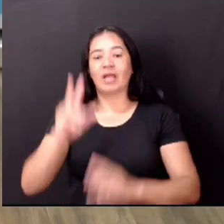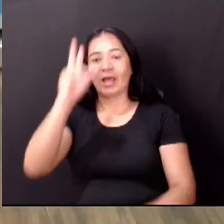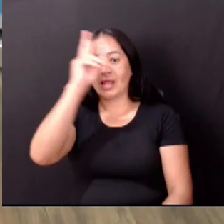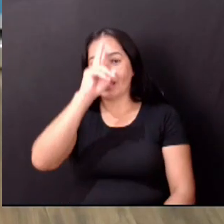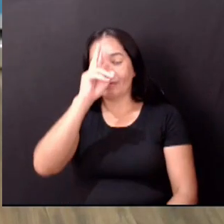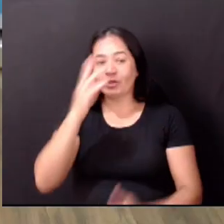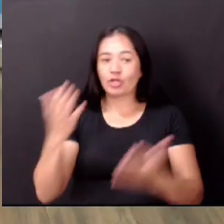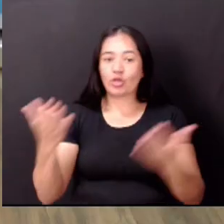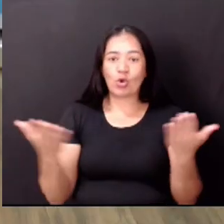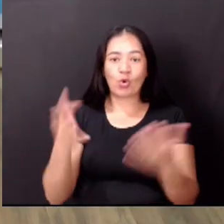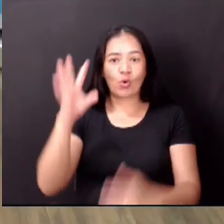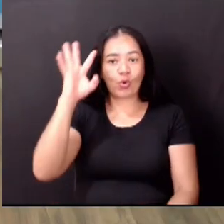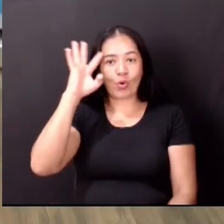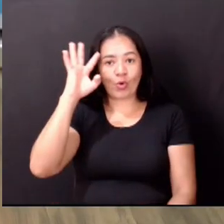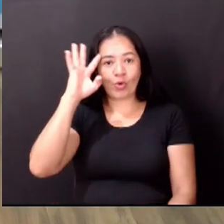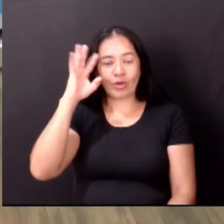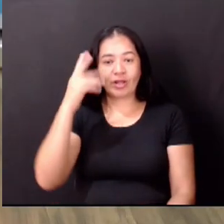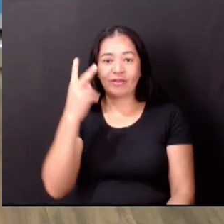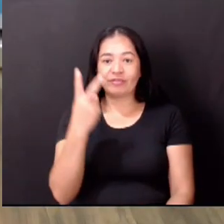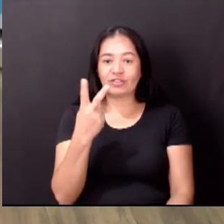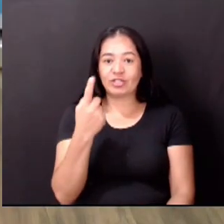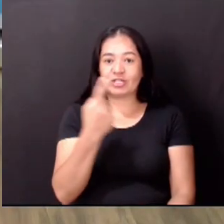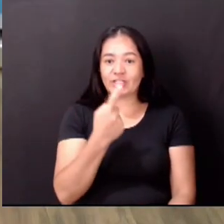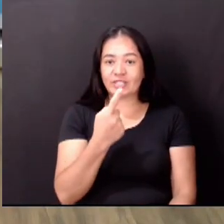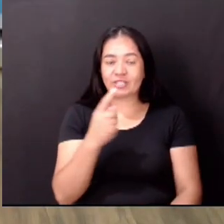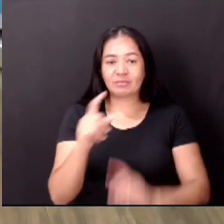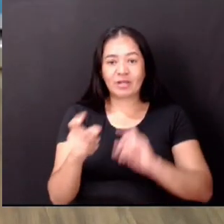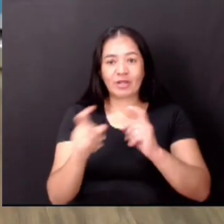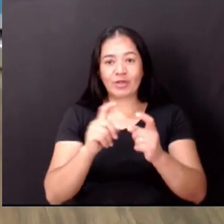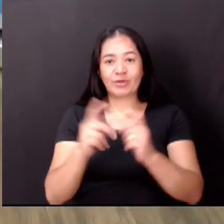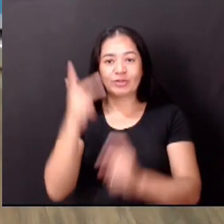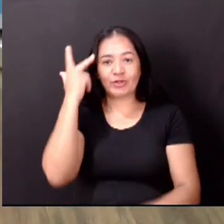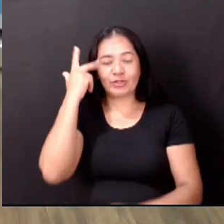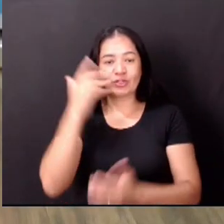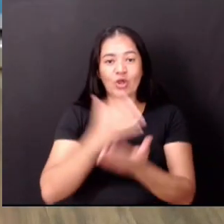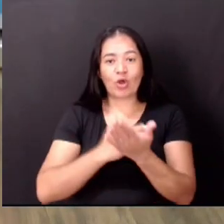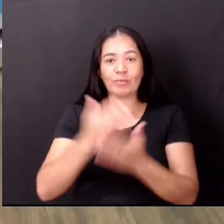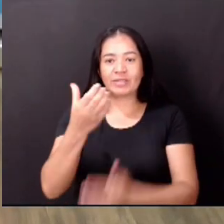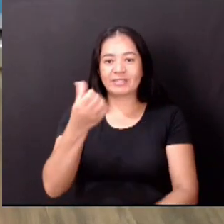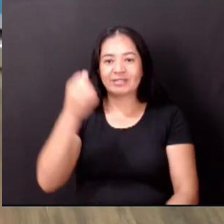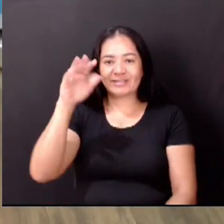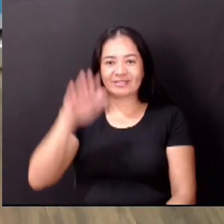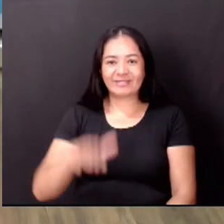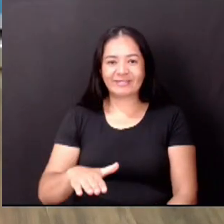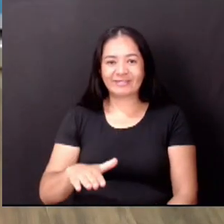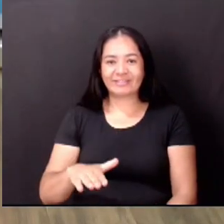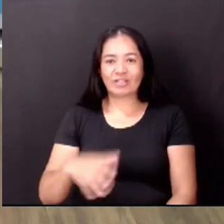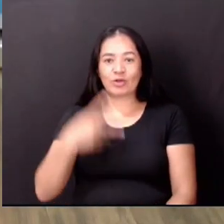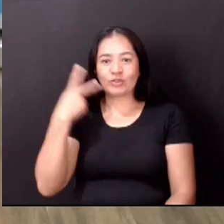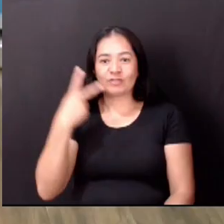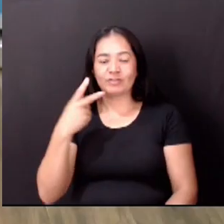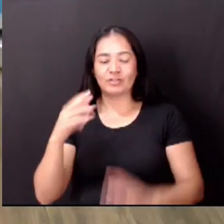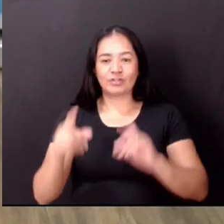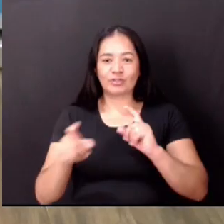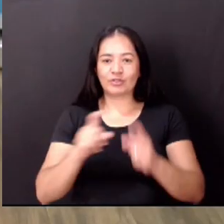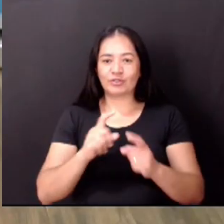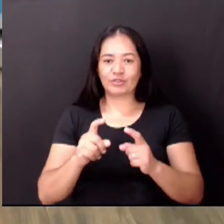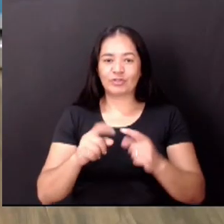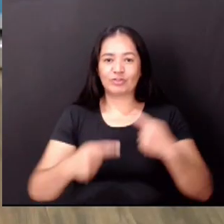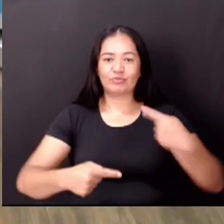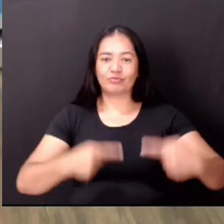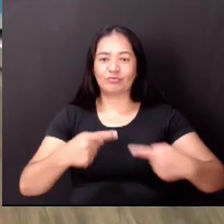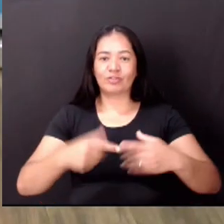da 21ª reunião ordinária. A partir das 6 horas da tarde, os vereadores vão se reunir para discutir e votar